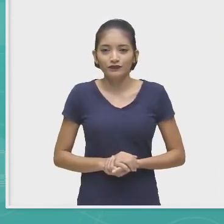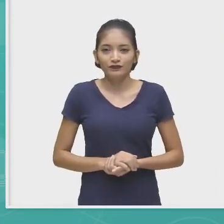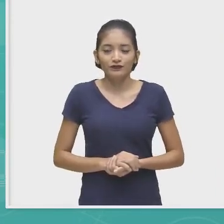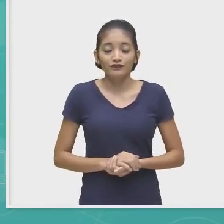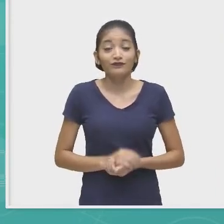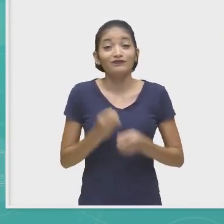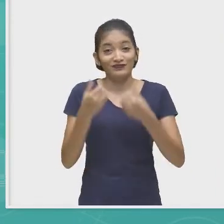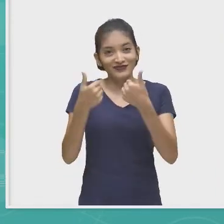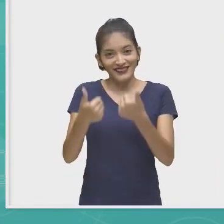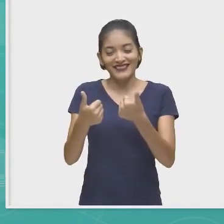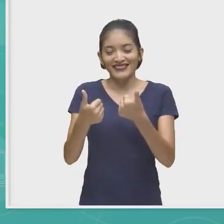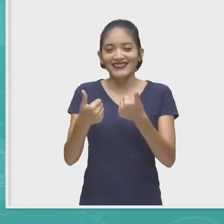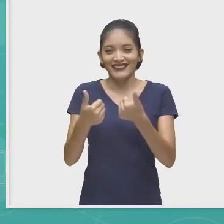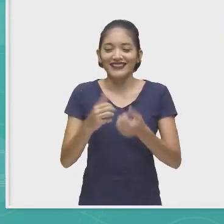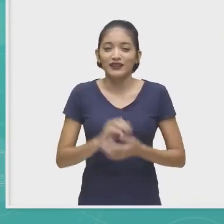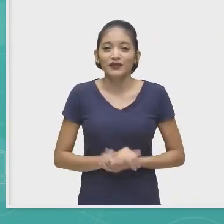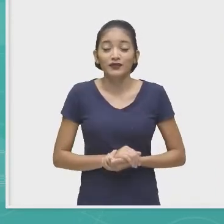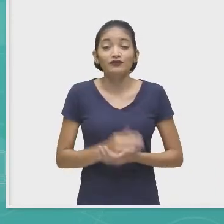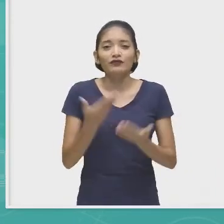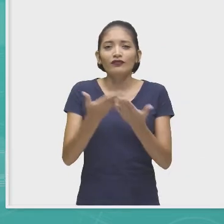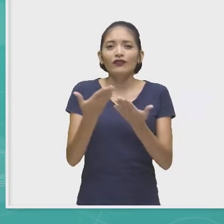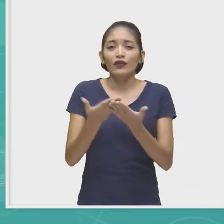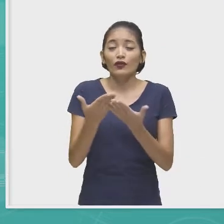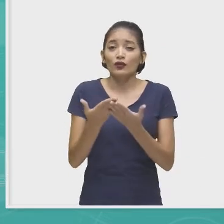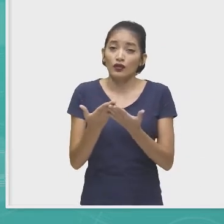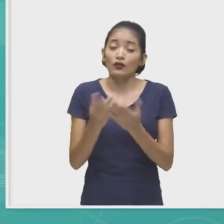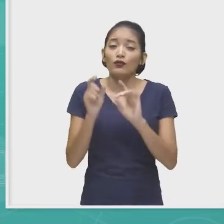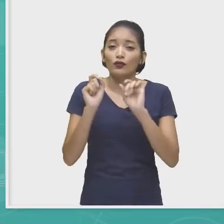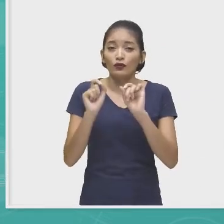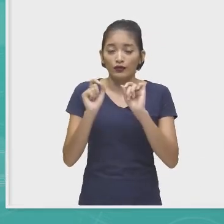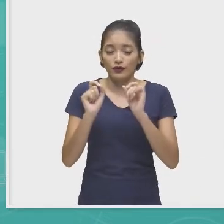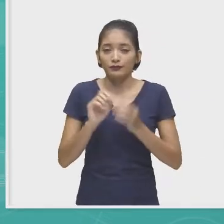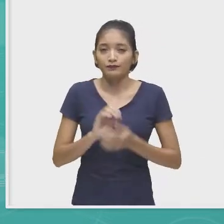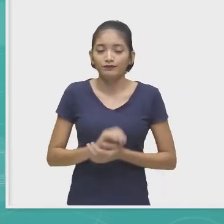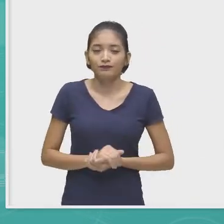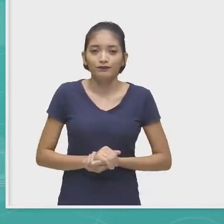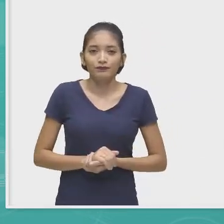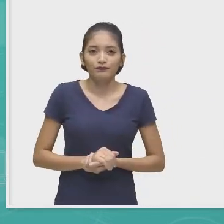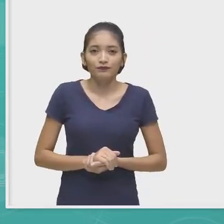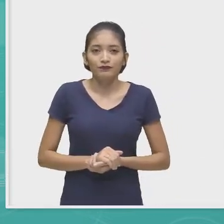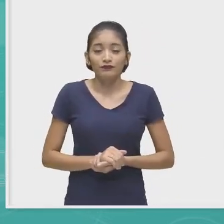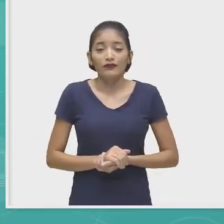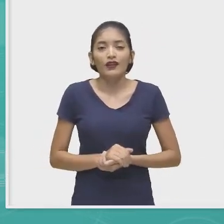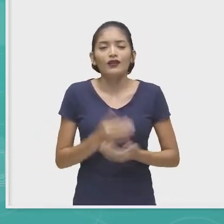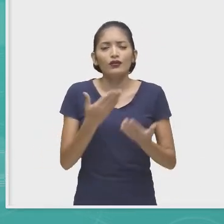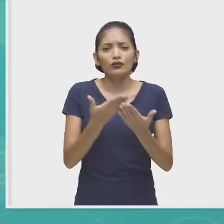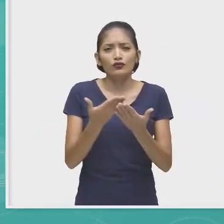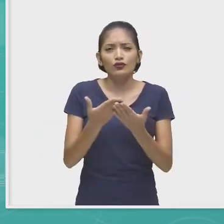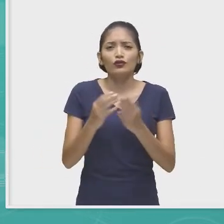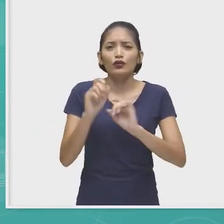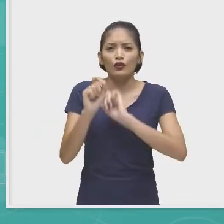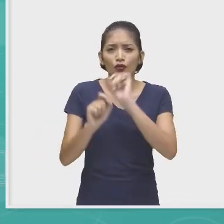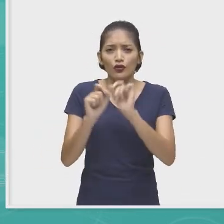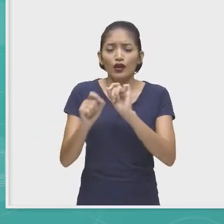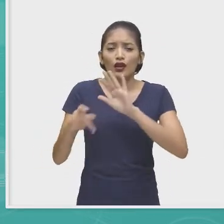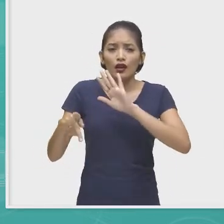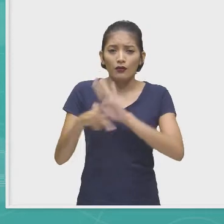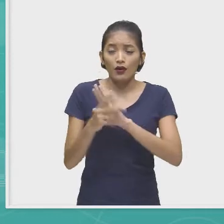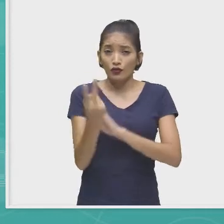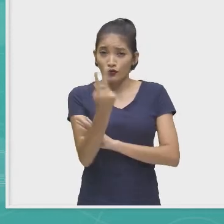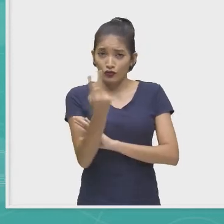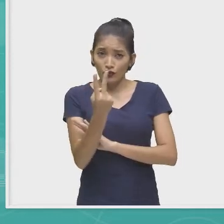Muito bem, na aula de hoje nós vamos ver a operacionalização dessas